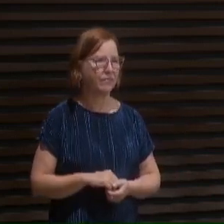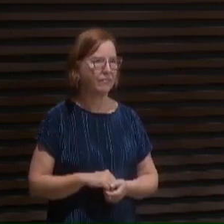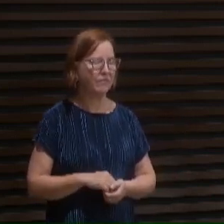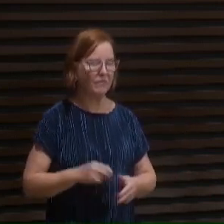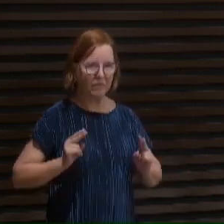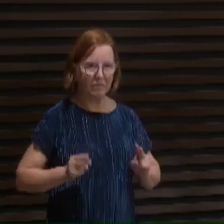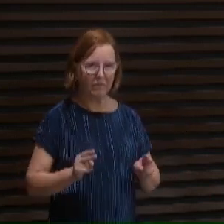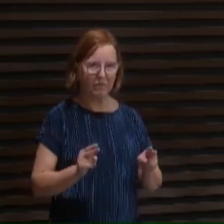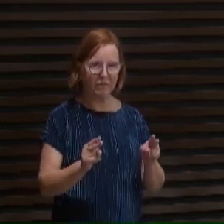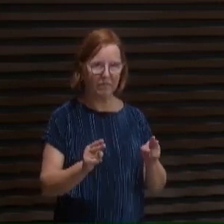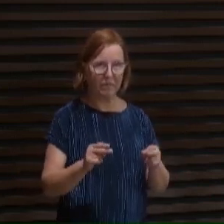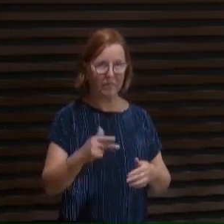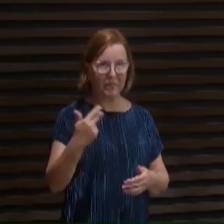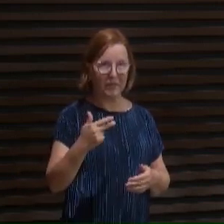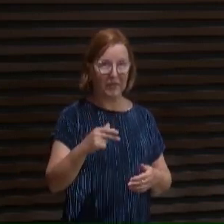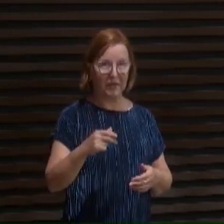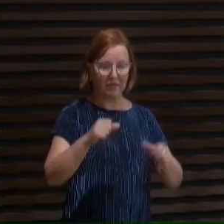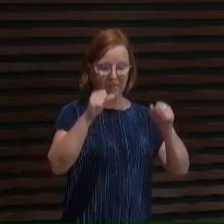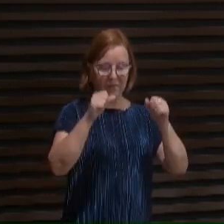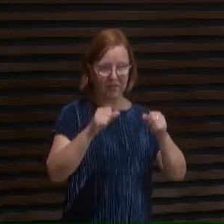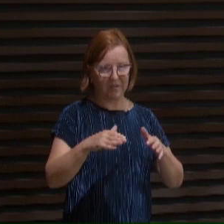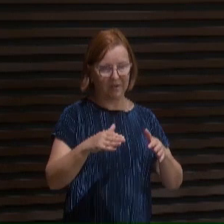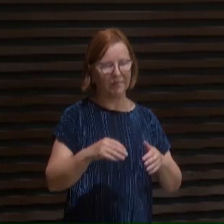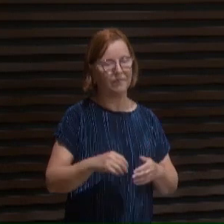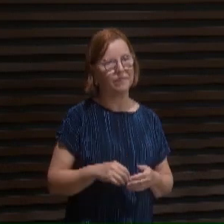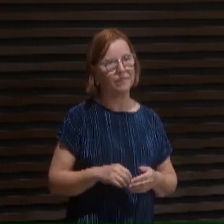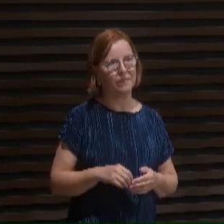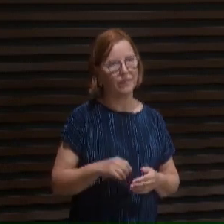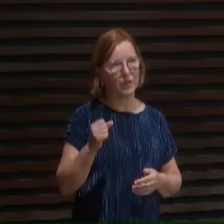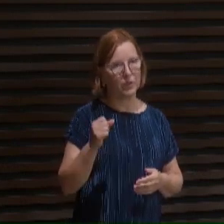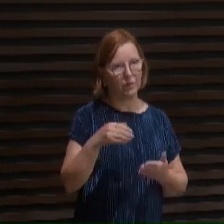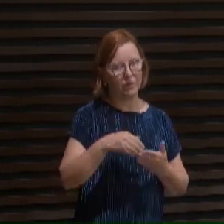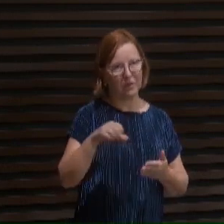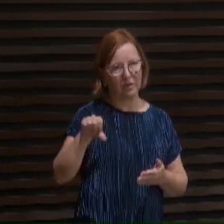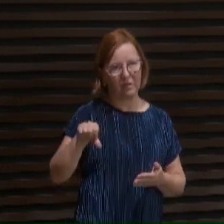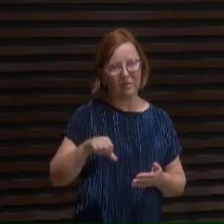Caminhamos agora para o terceiro sinal, de 8 até 9.